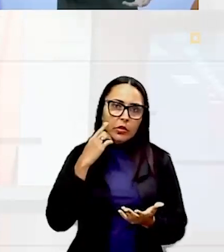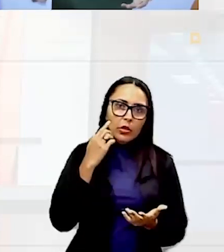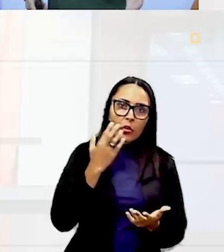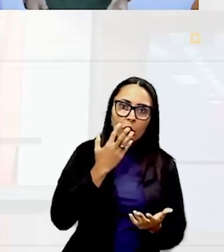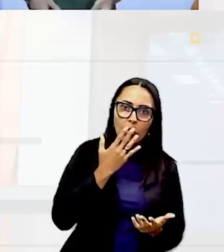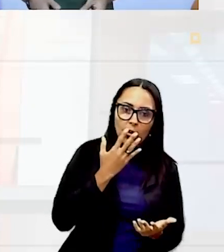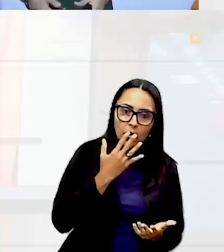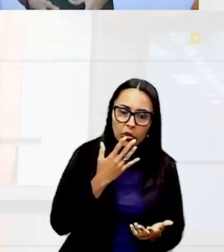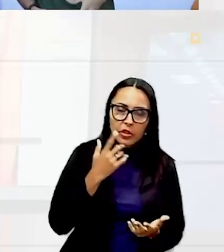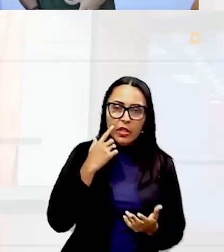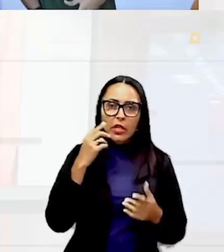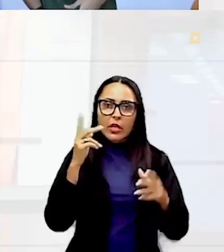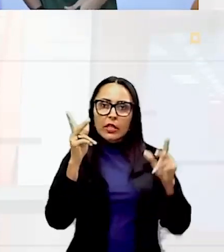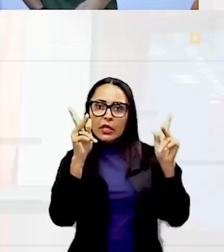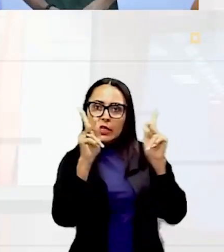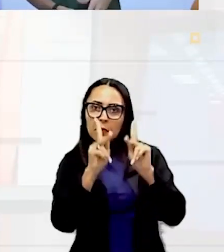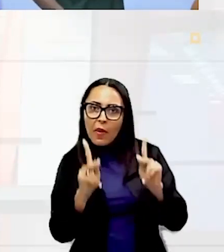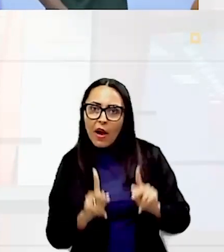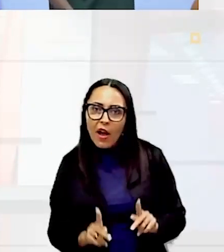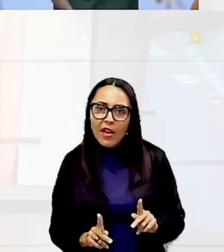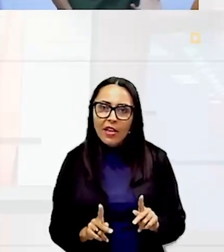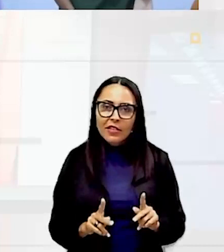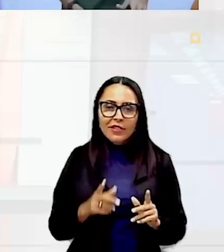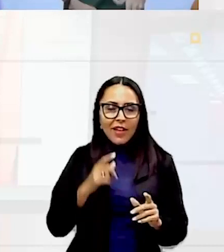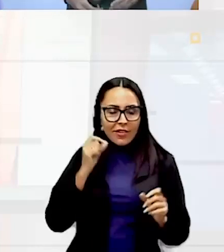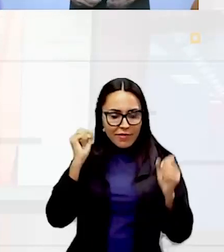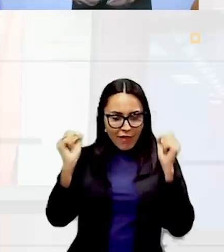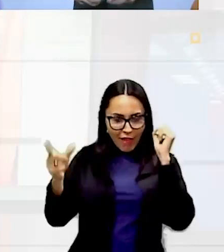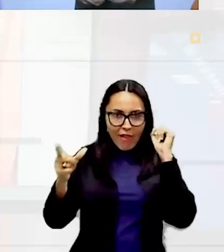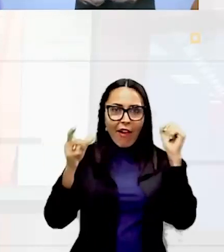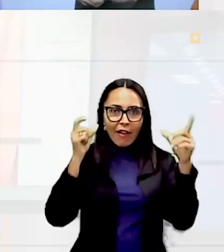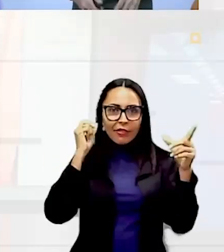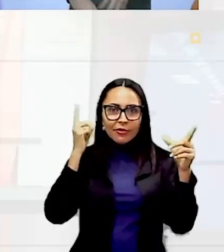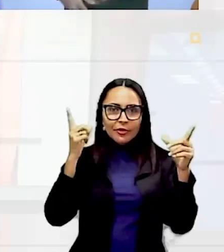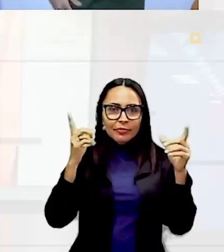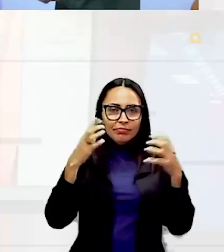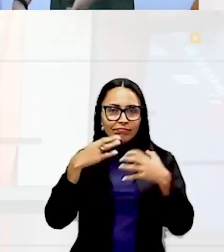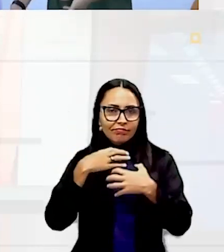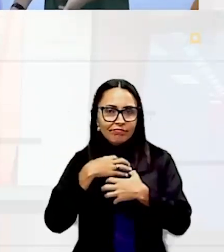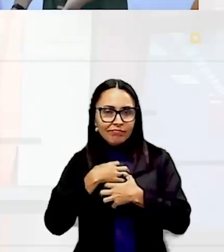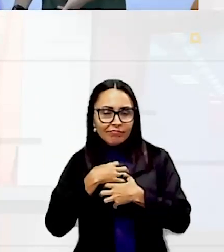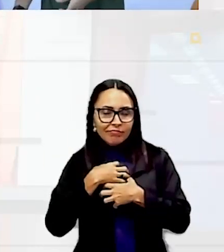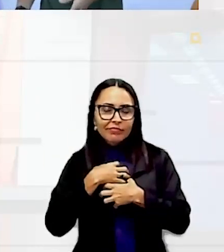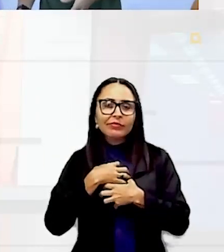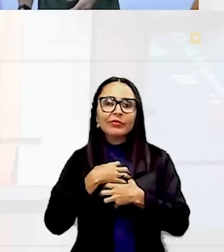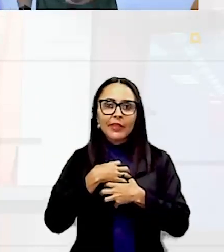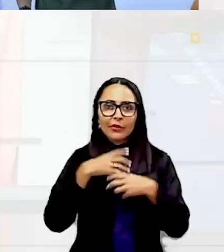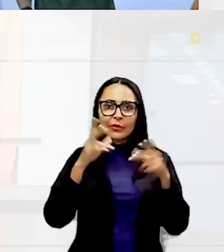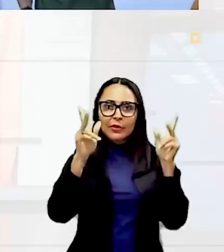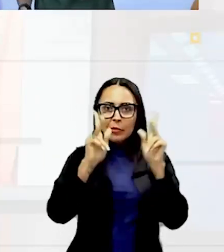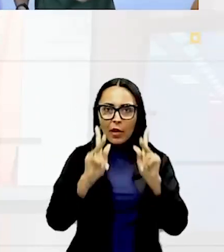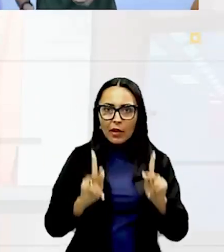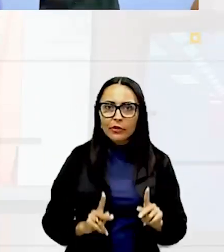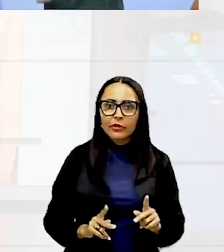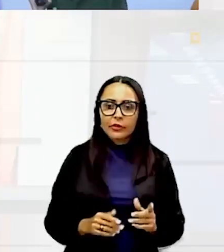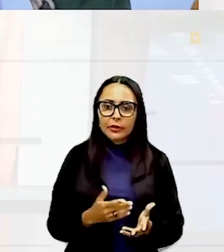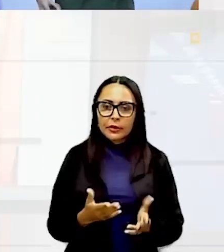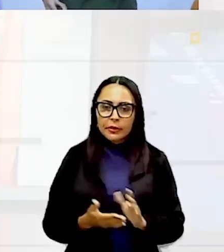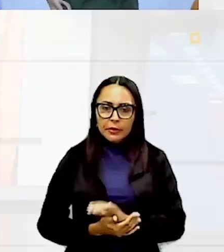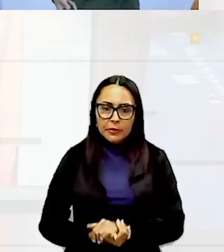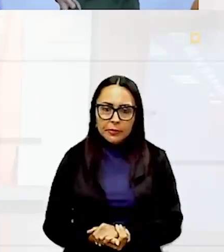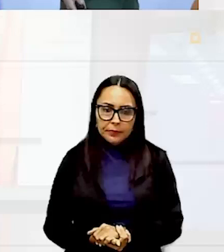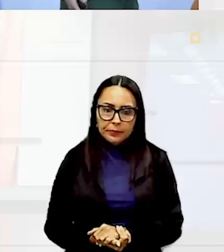em paz. Dá essa ideia de esperança, dá essa ideia de conclusão. O